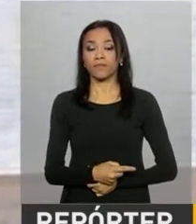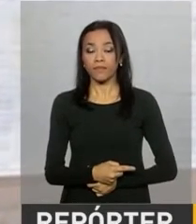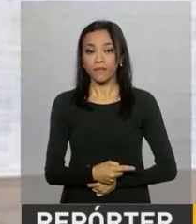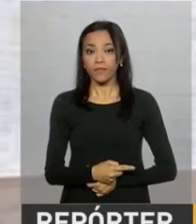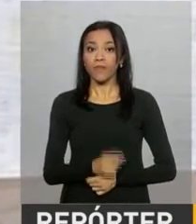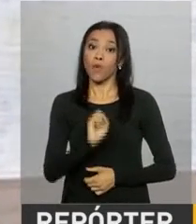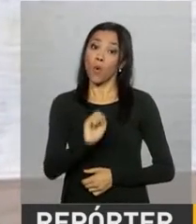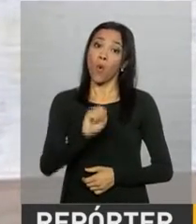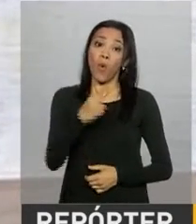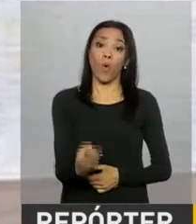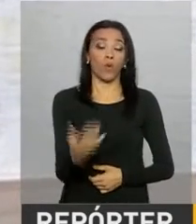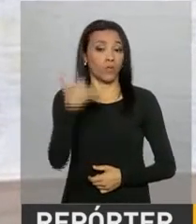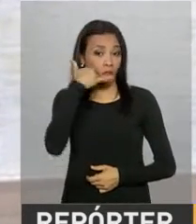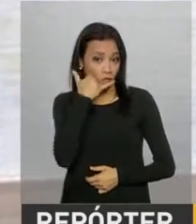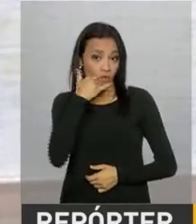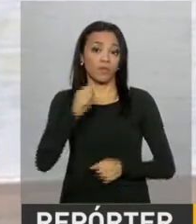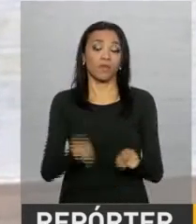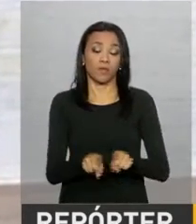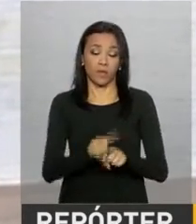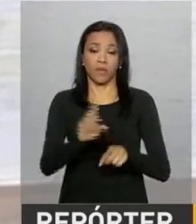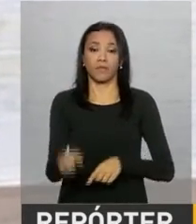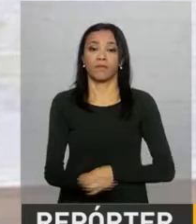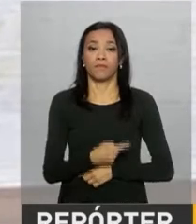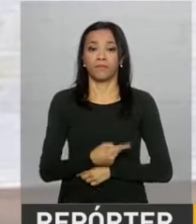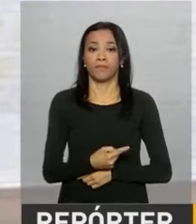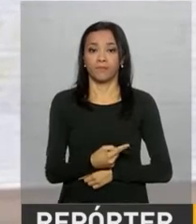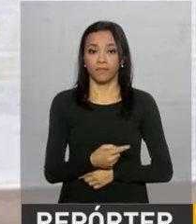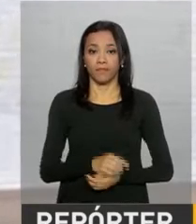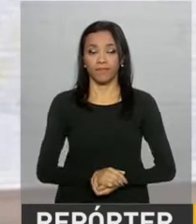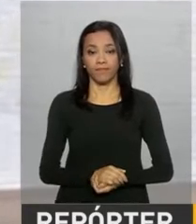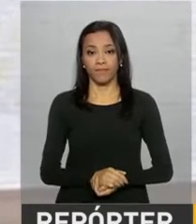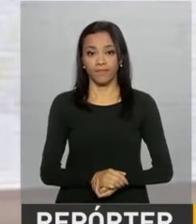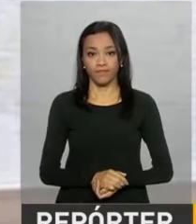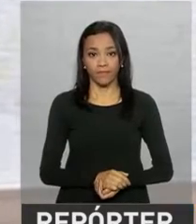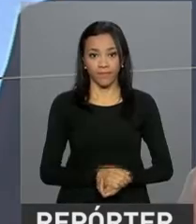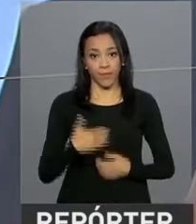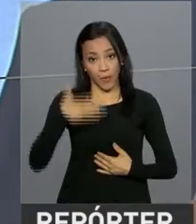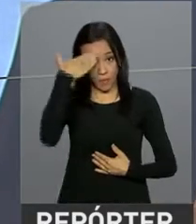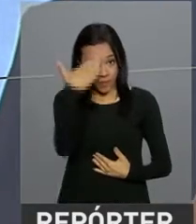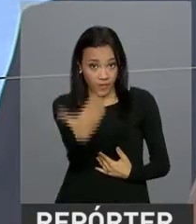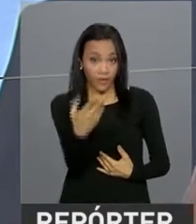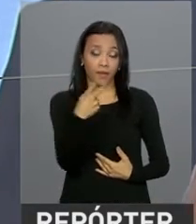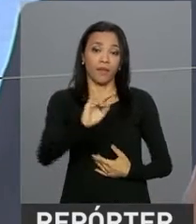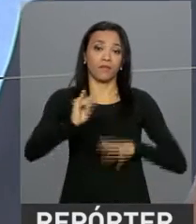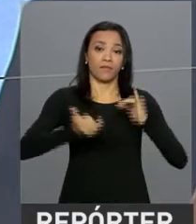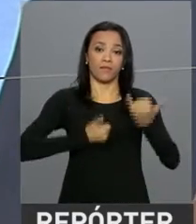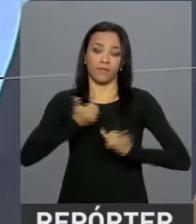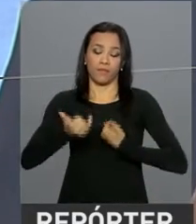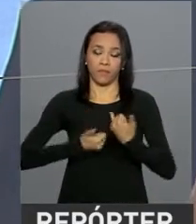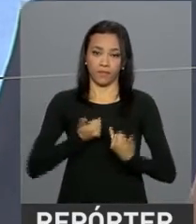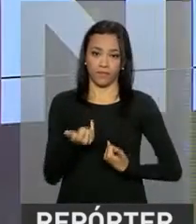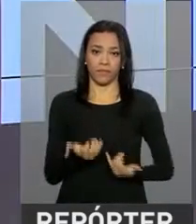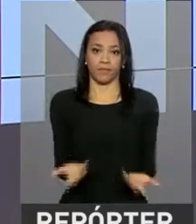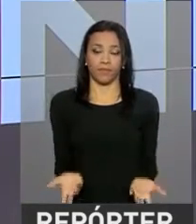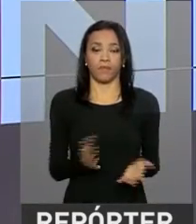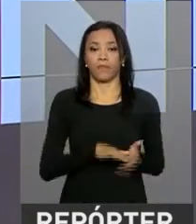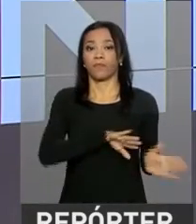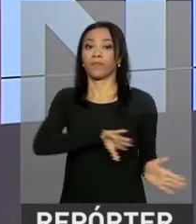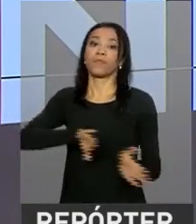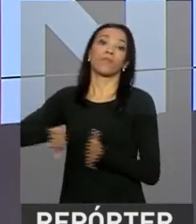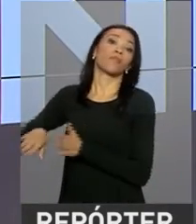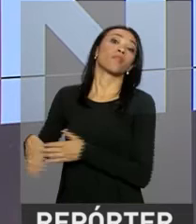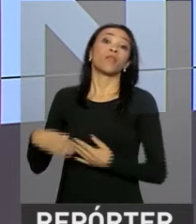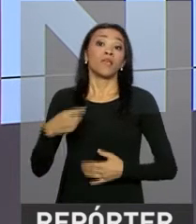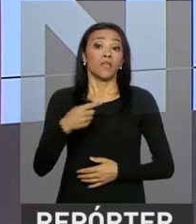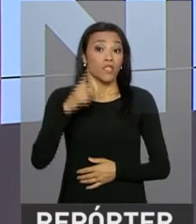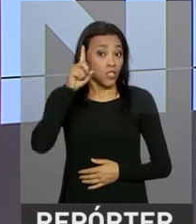fiesseleção.mec.gov.br ou pelo telefone 0800-616161. Renata? Obrigada, Ney, pelas suas informações. Nos primeiros 100 dias